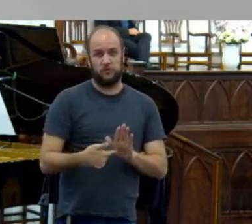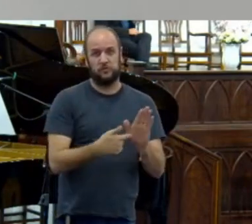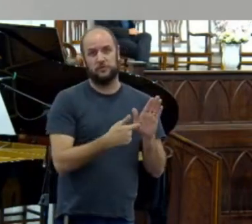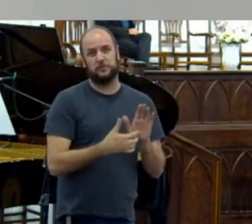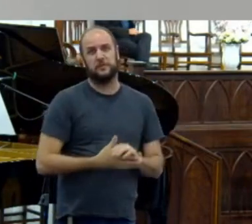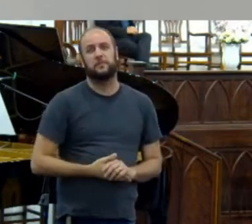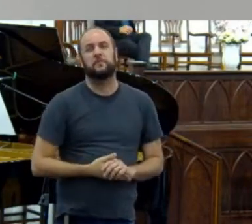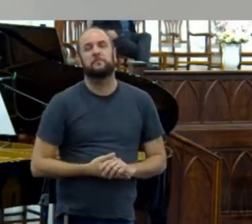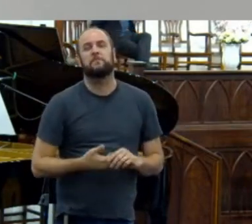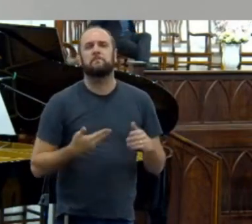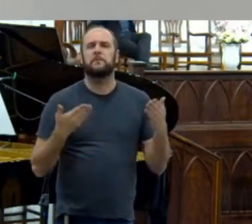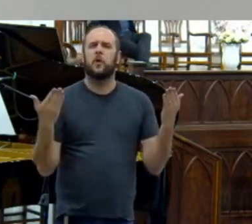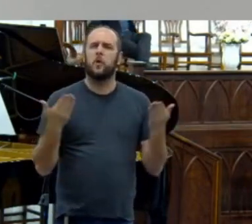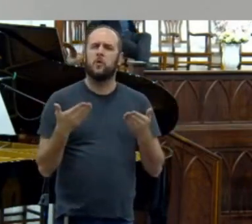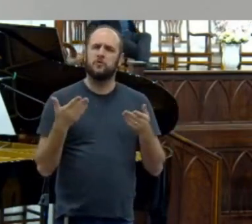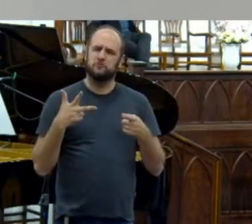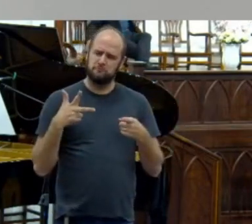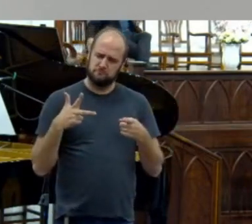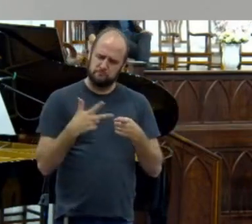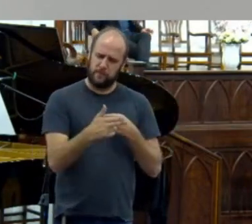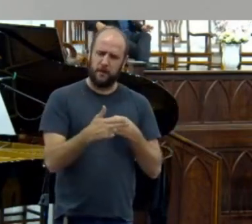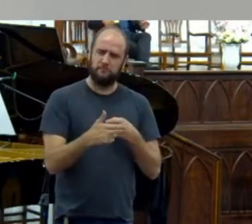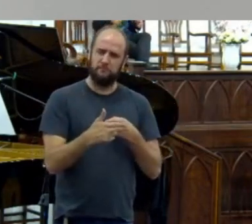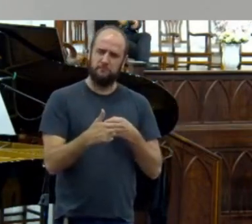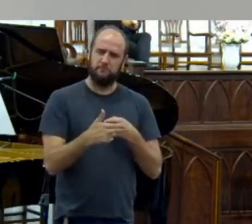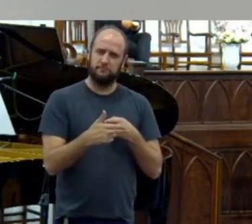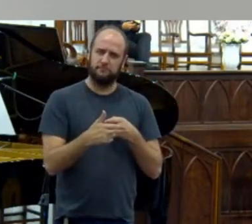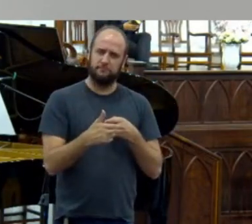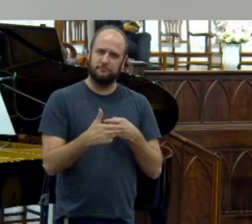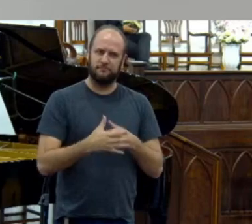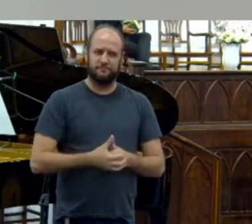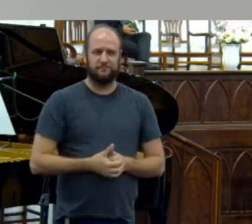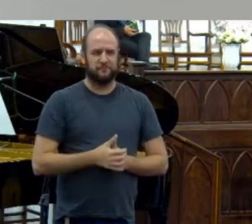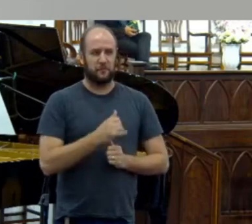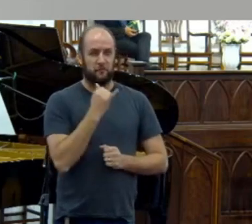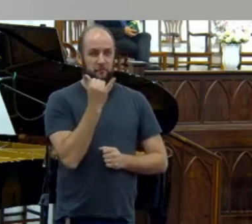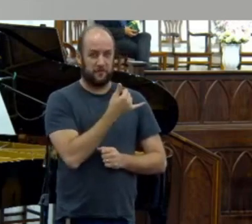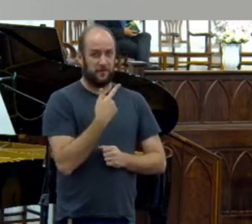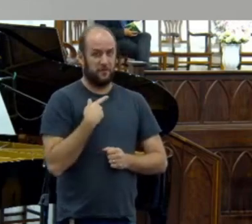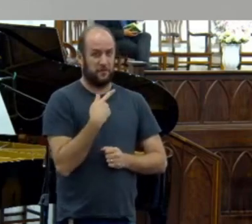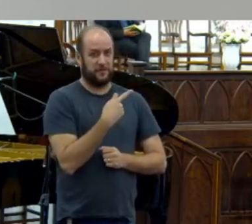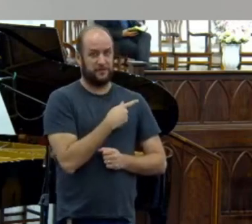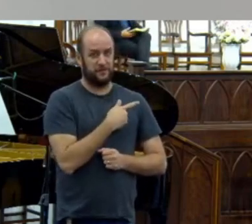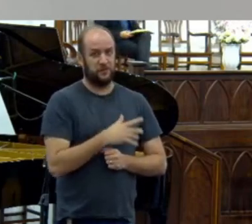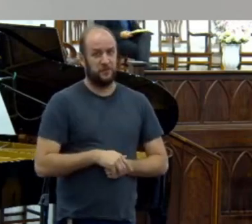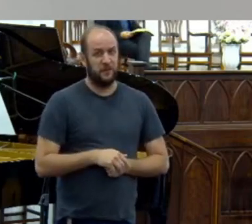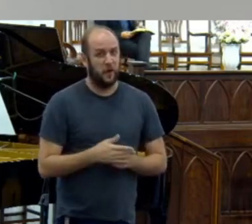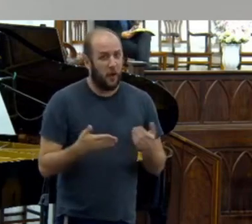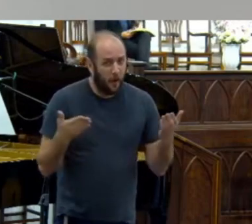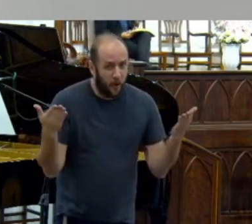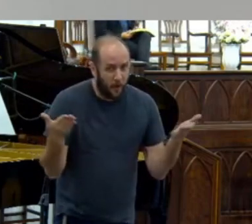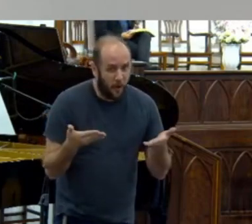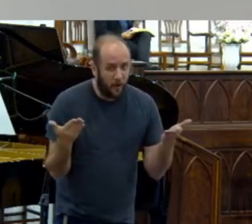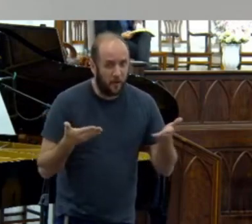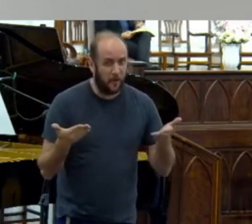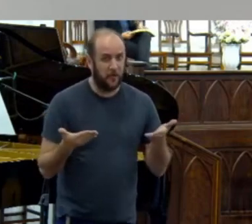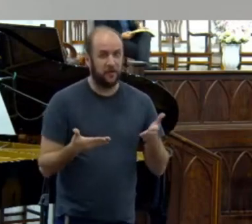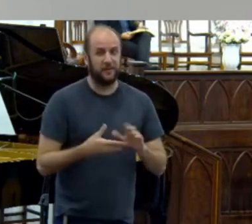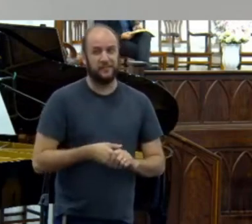eu vou cortar essa mamata. Eu disse ao seu pastor que hoje eu